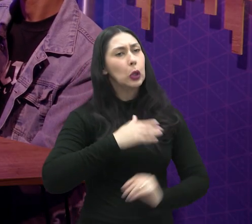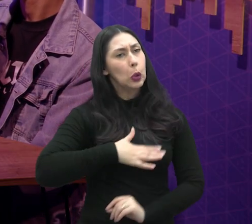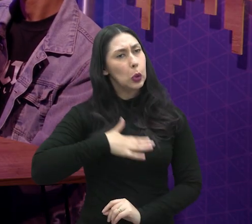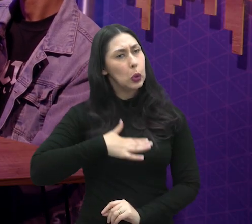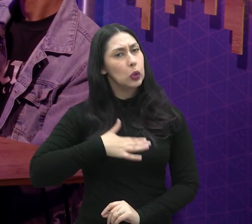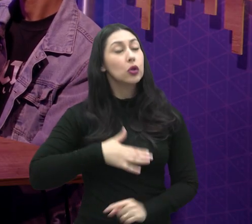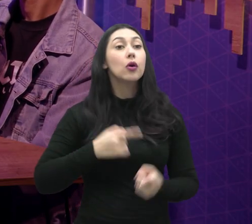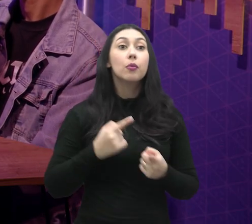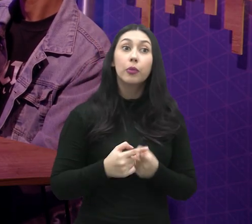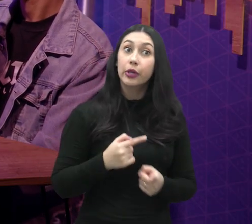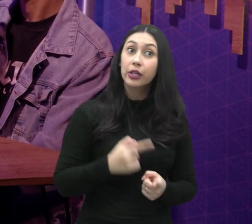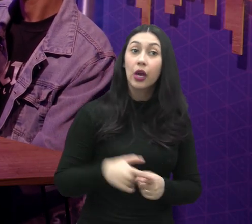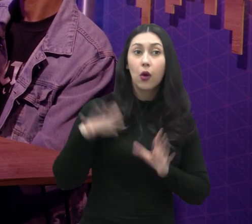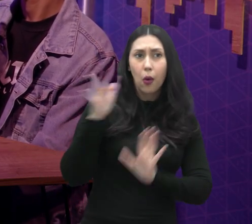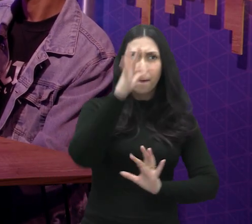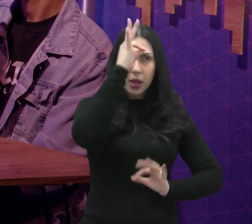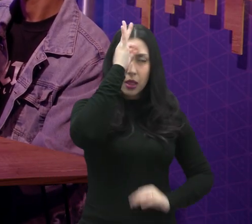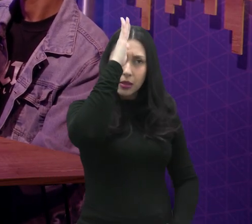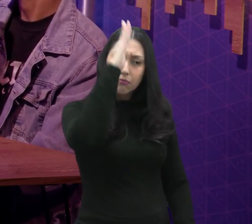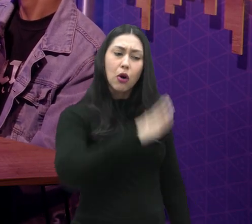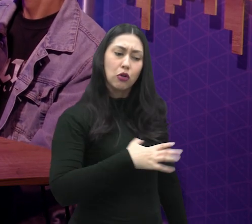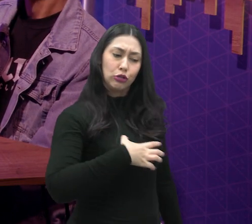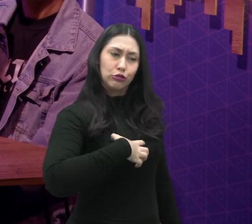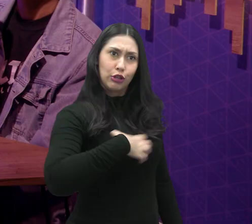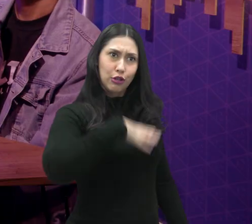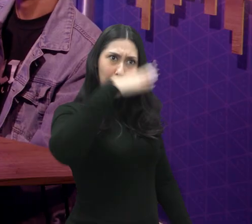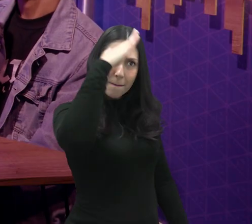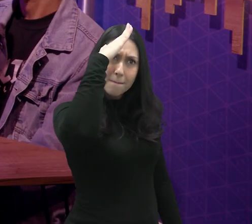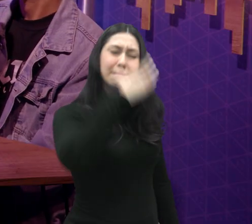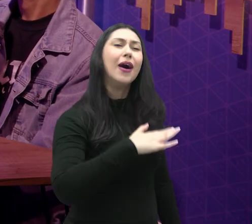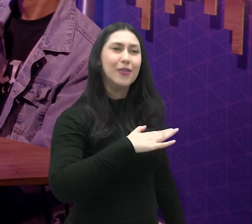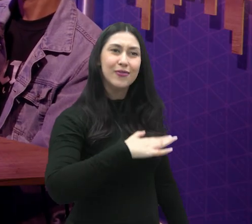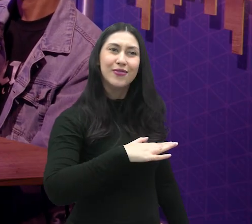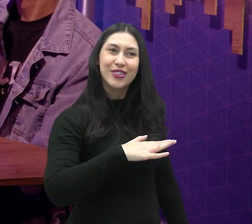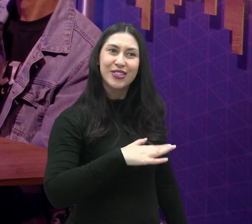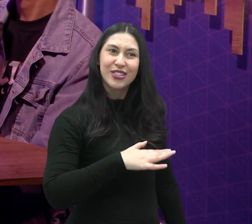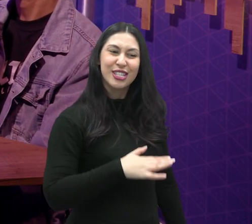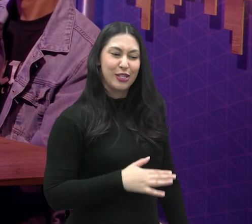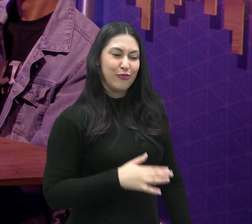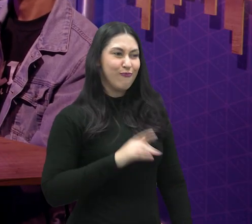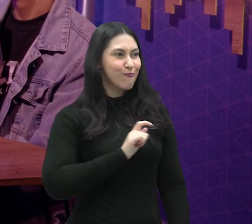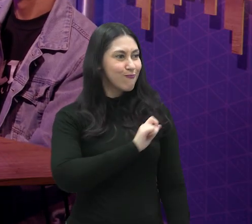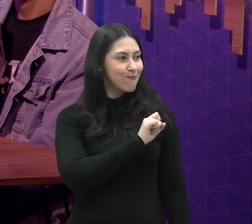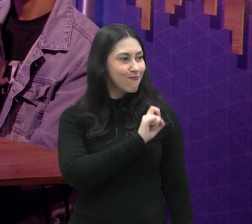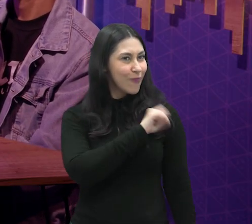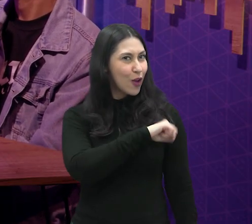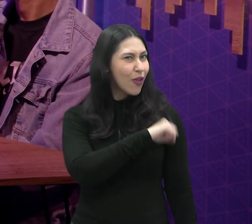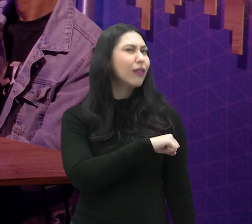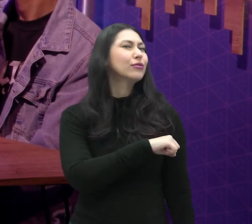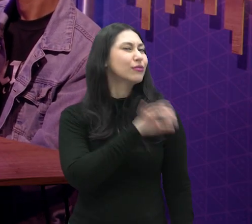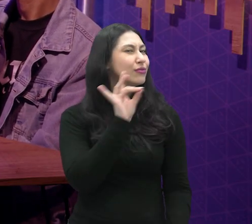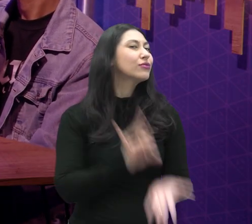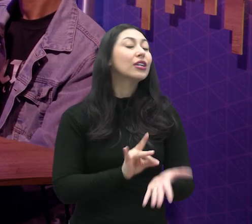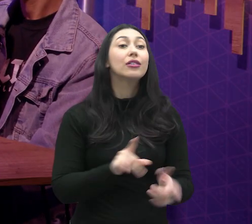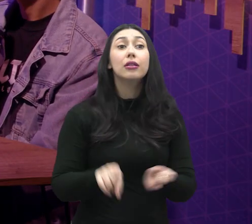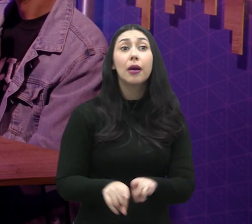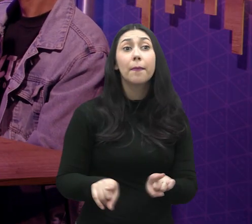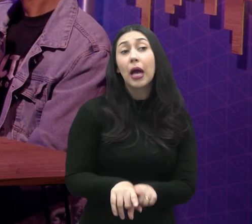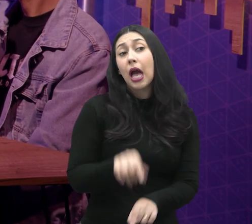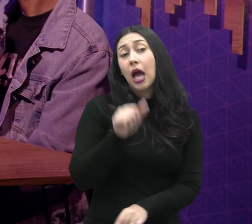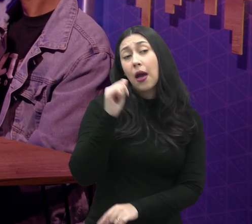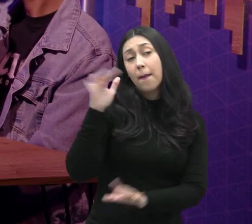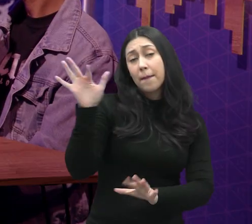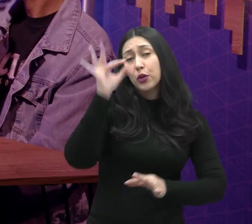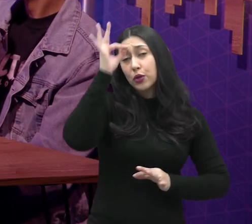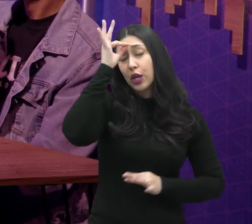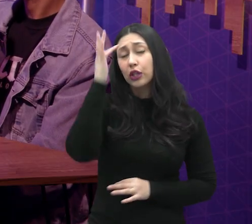gostou também foi que a vilã tem a essência da vilã, né, a vilã que não tem medo de ser cruel, a questão também da mocinha, que